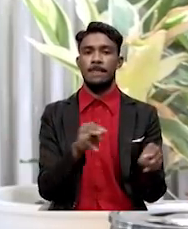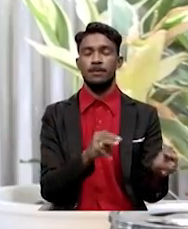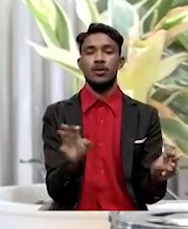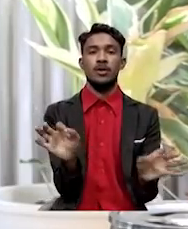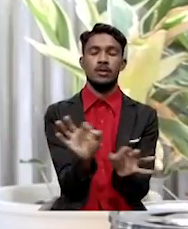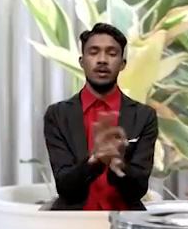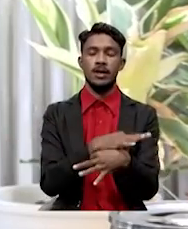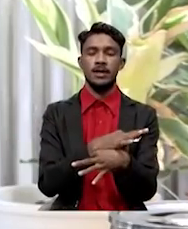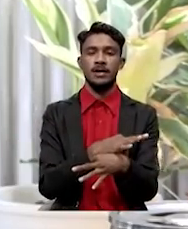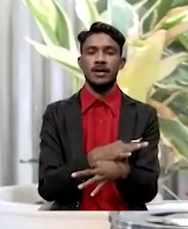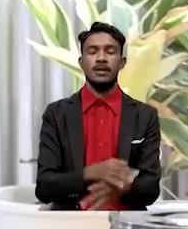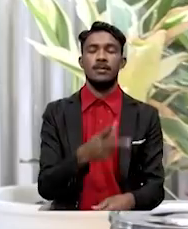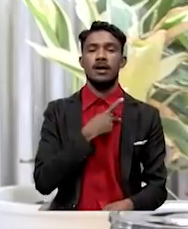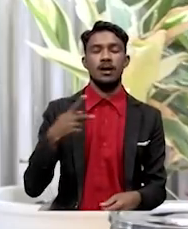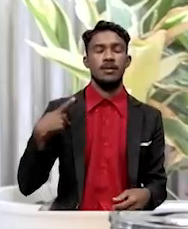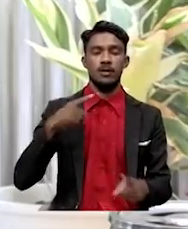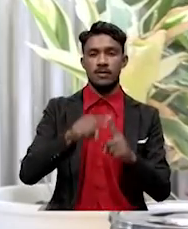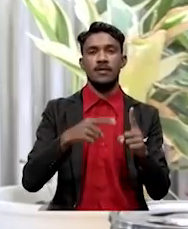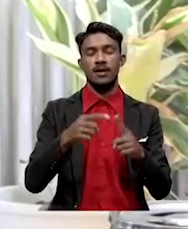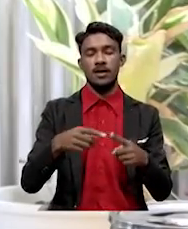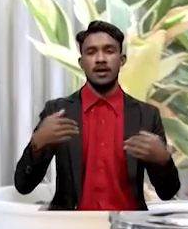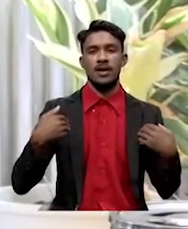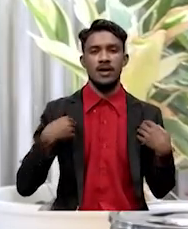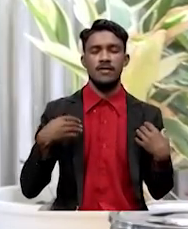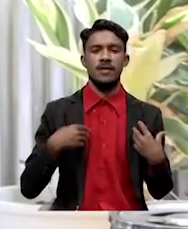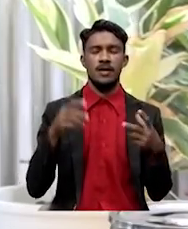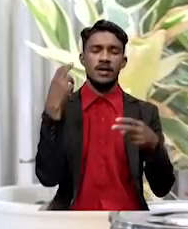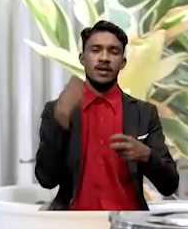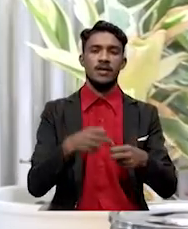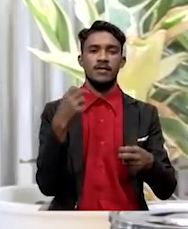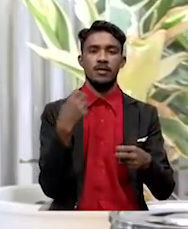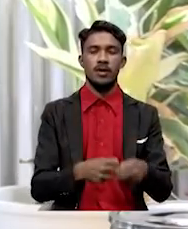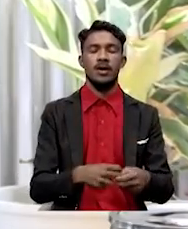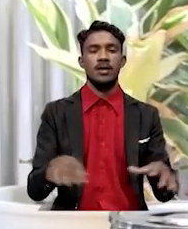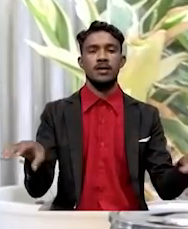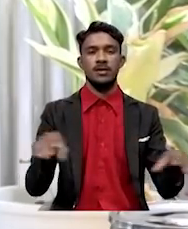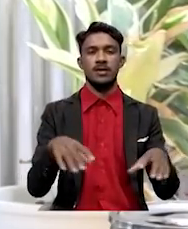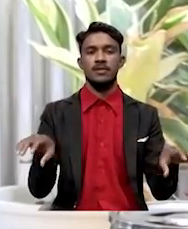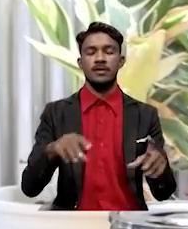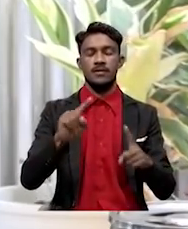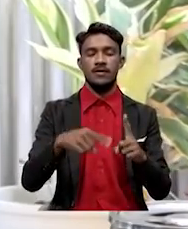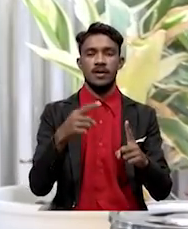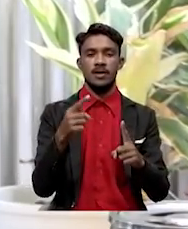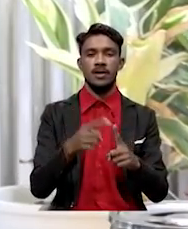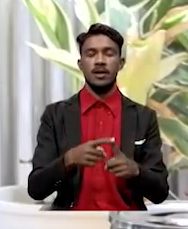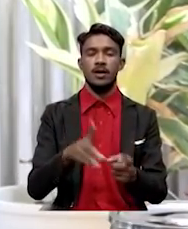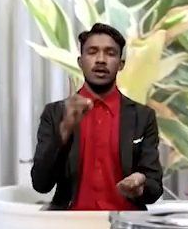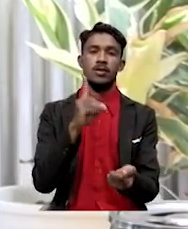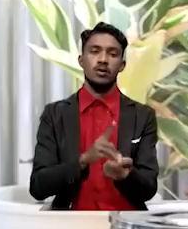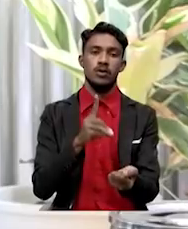Wanhira, e a grave crise institucional. Nedone Wanhira, doutor Zé Ramos